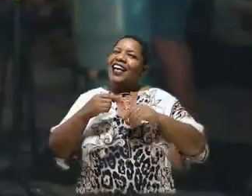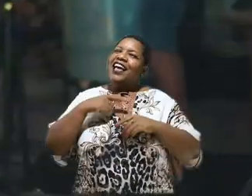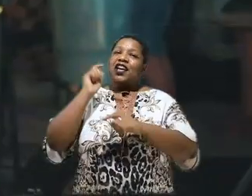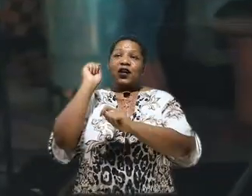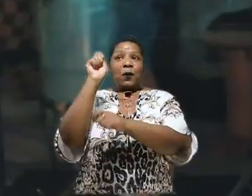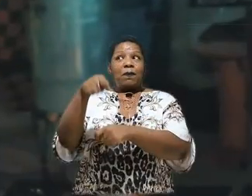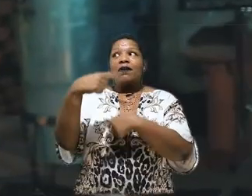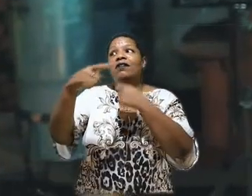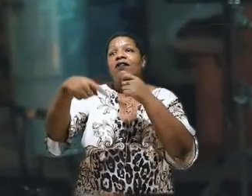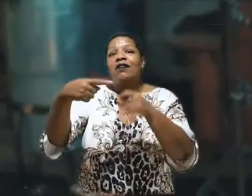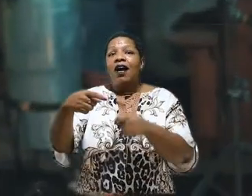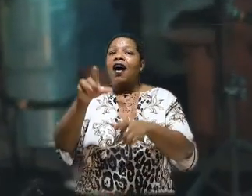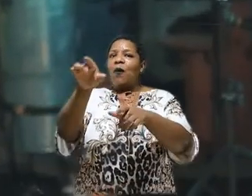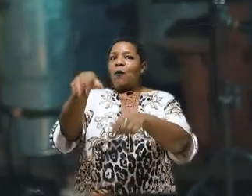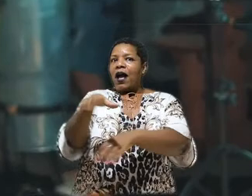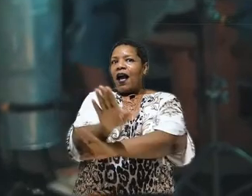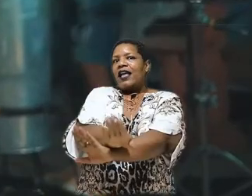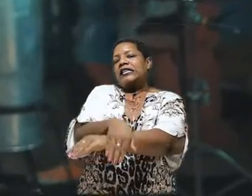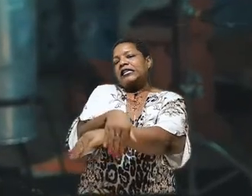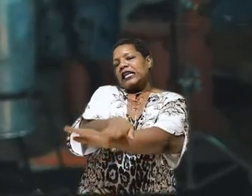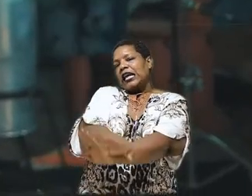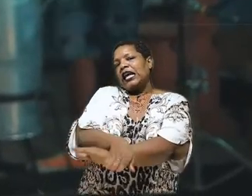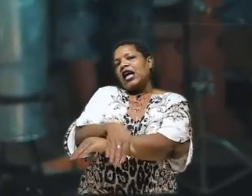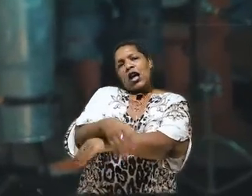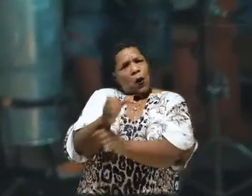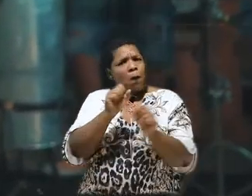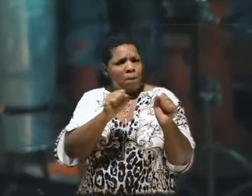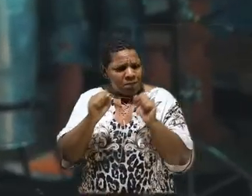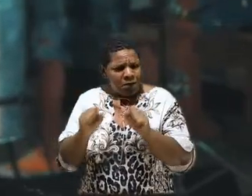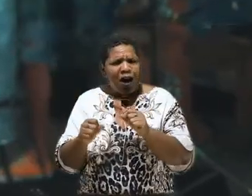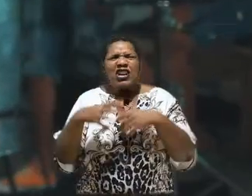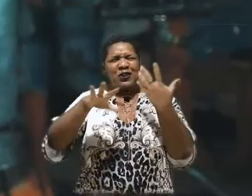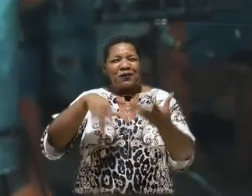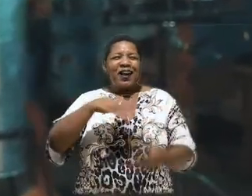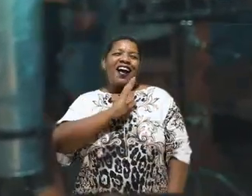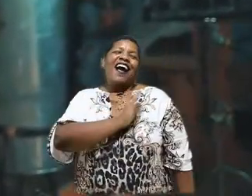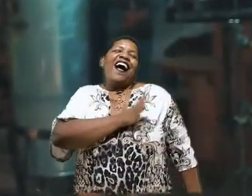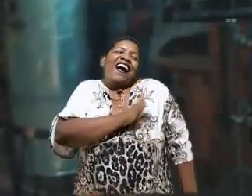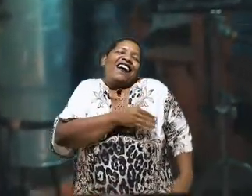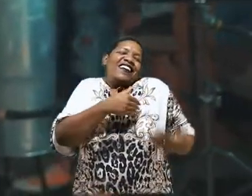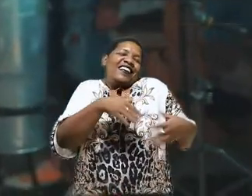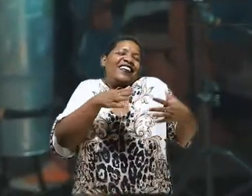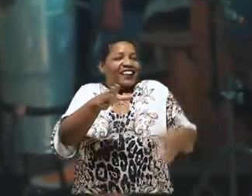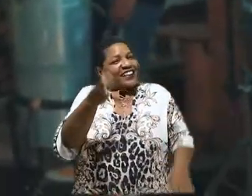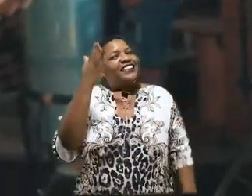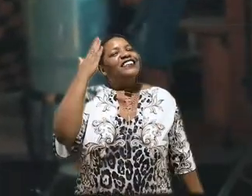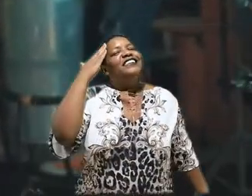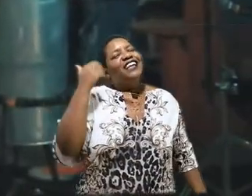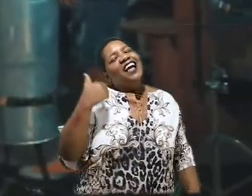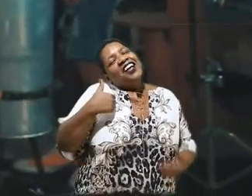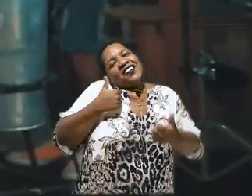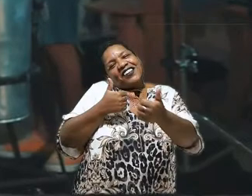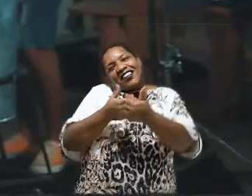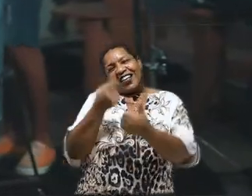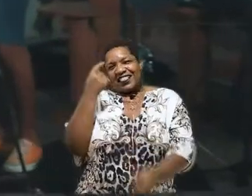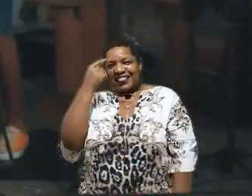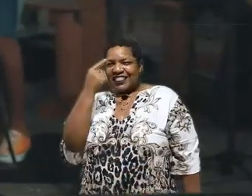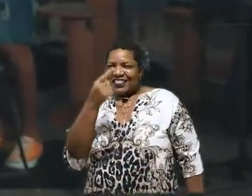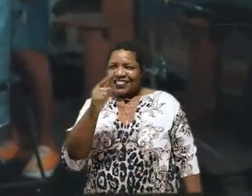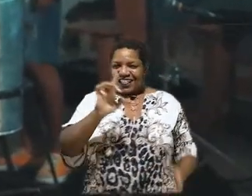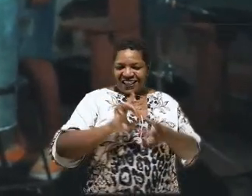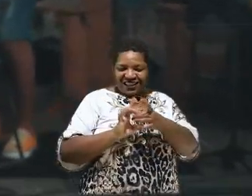a gente vai pegar sereia pode usar o meu coração se a sua intenção